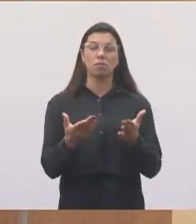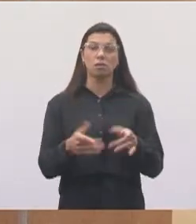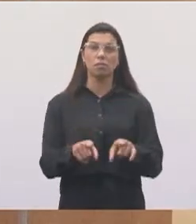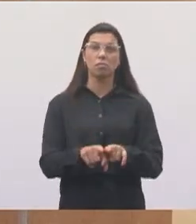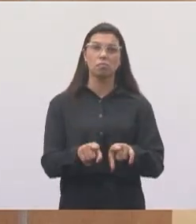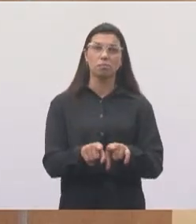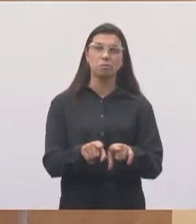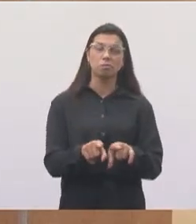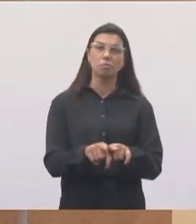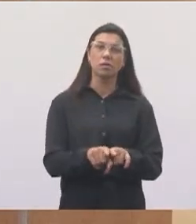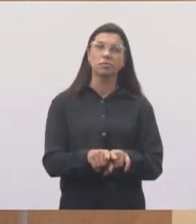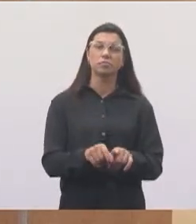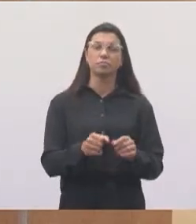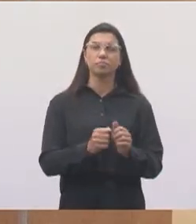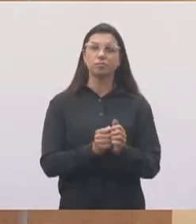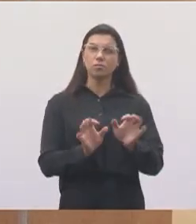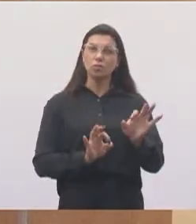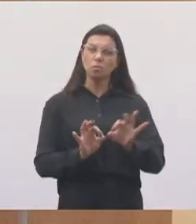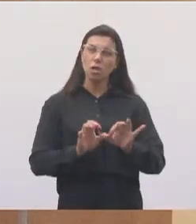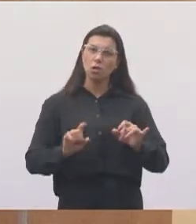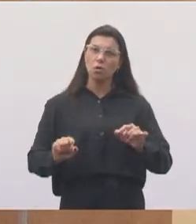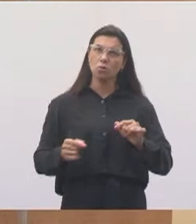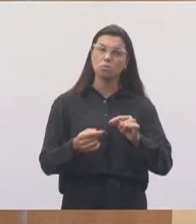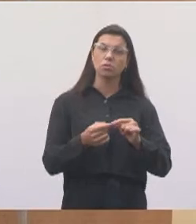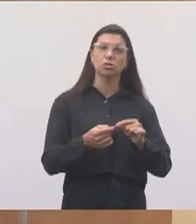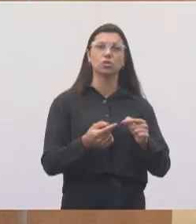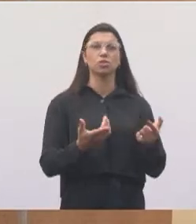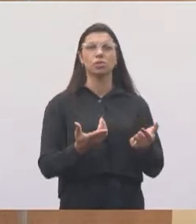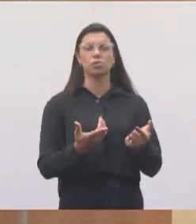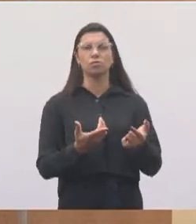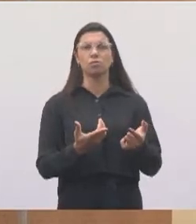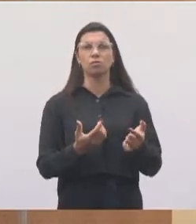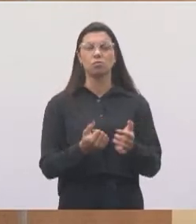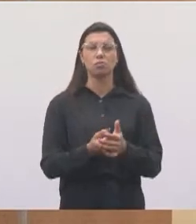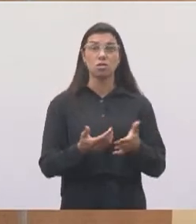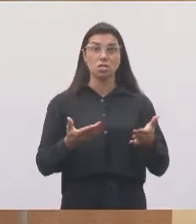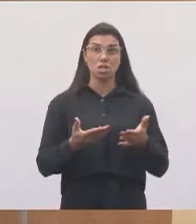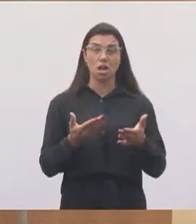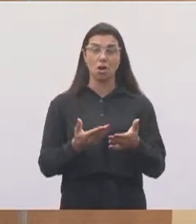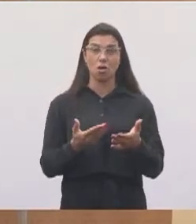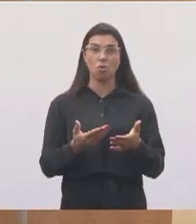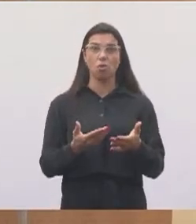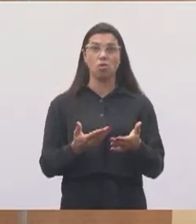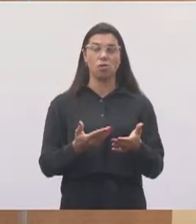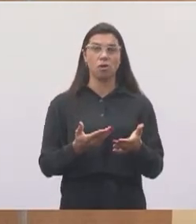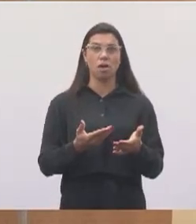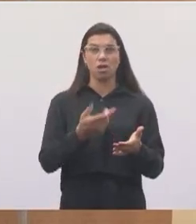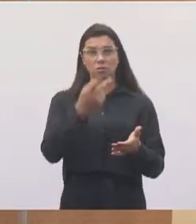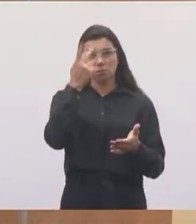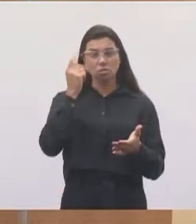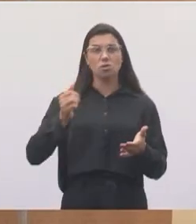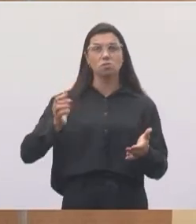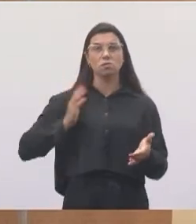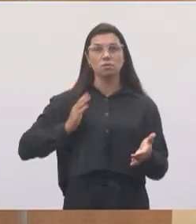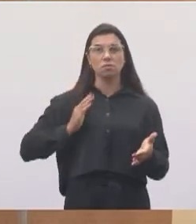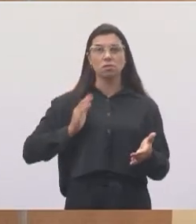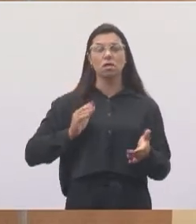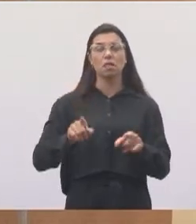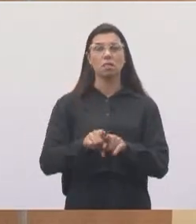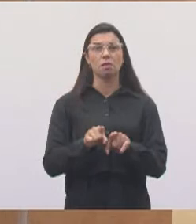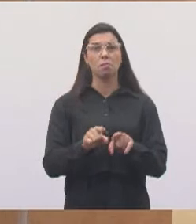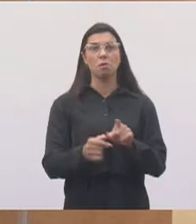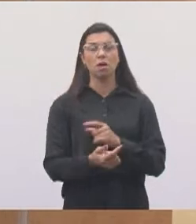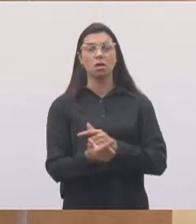ativos e passivos do plano com o objetivo de manutenção dos atuais e futuros benefícios benefícios do